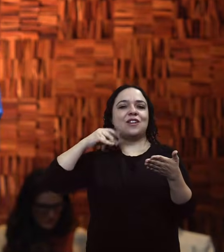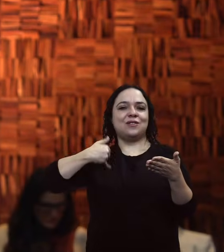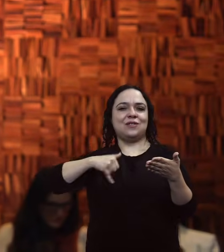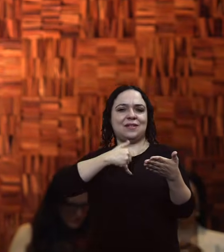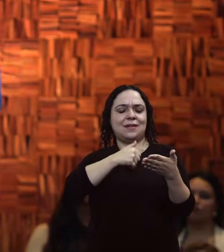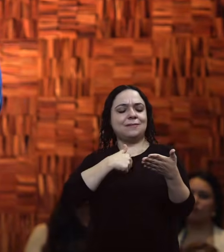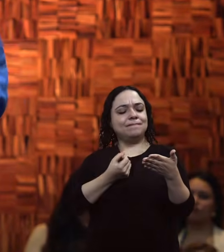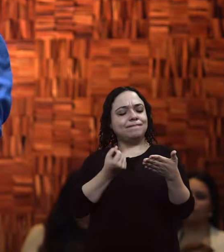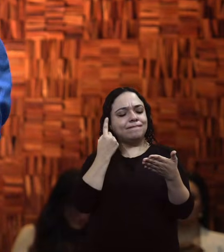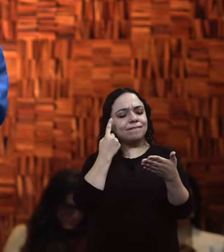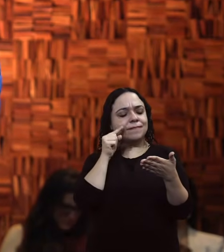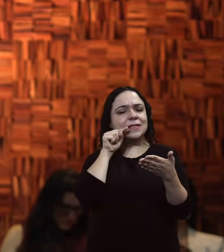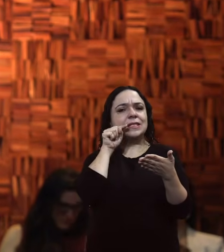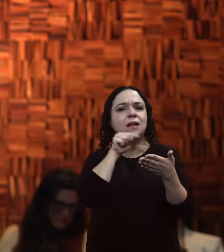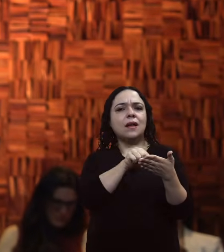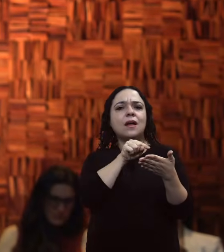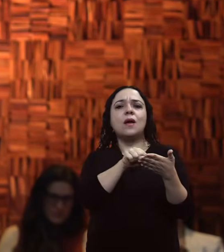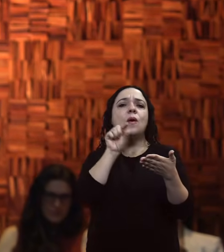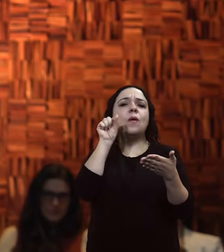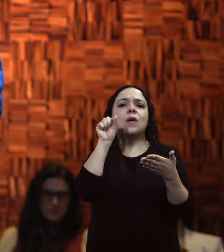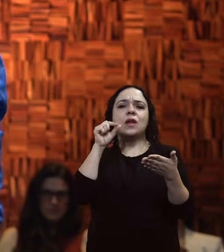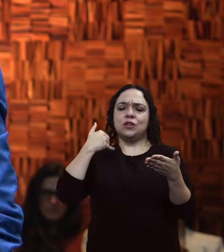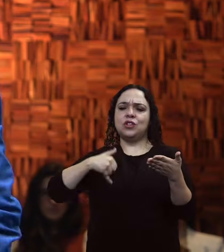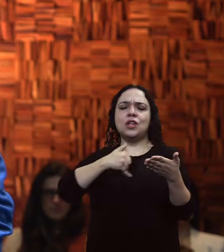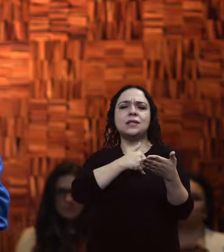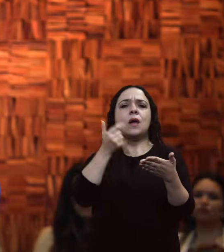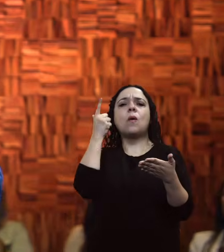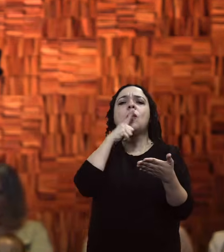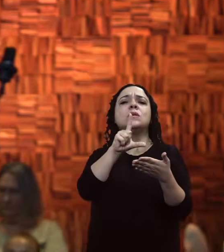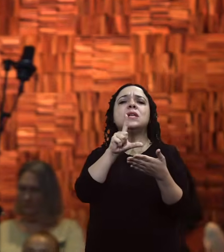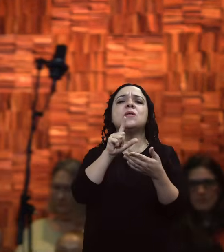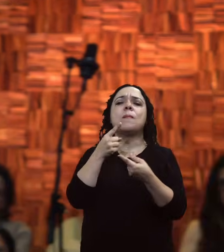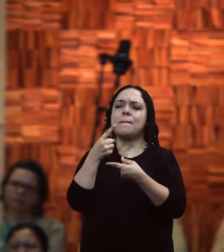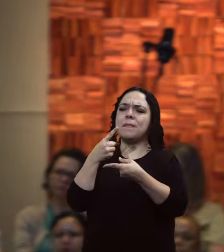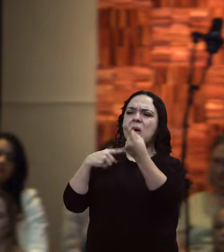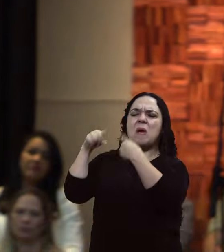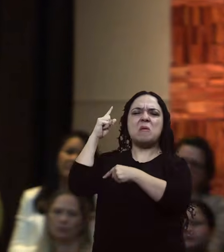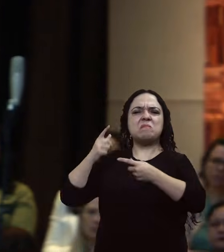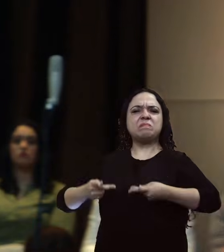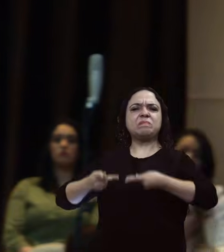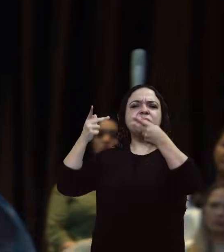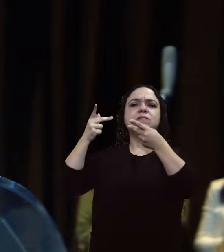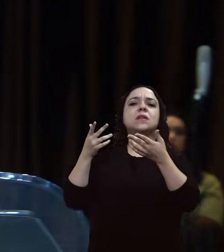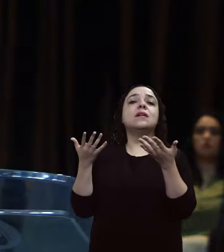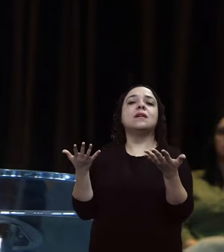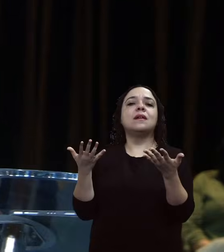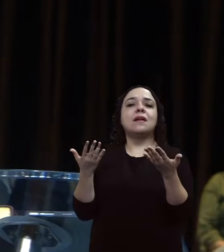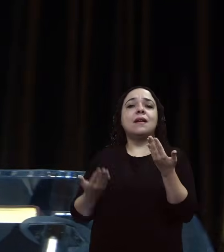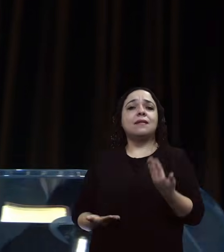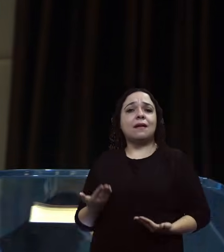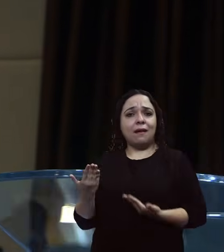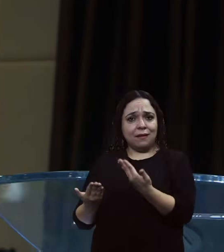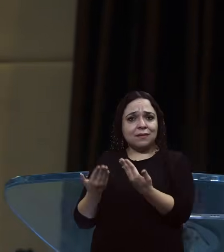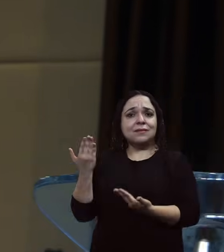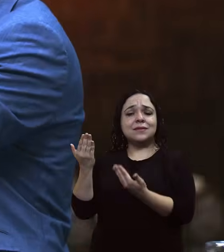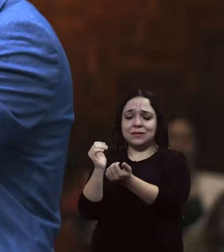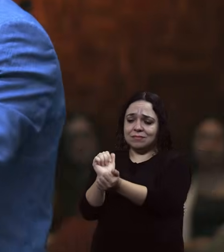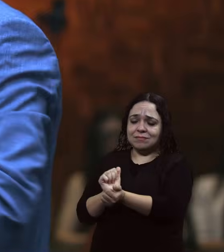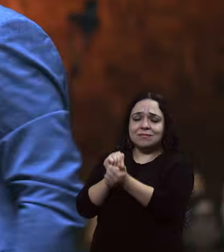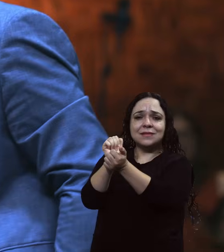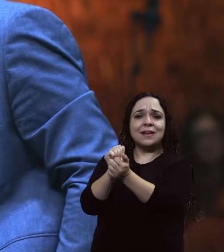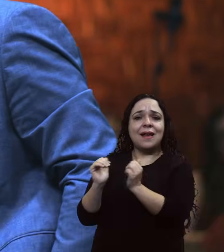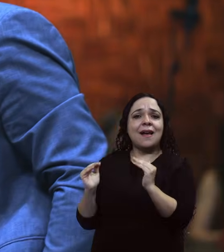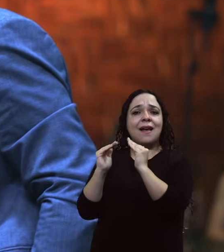a primeira vez que a Bíblia fala que José prosperou, sabe onde ele estava? Servindo como escravo na casa